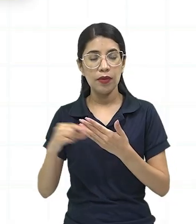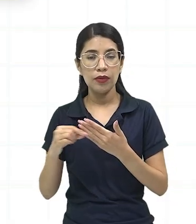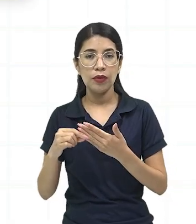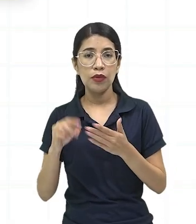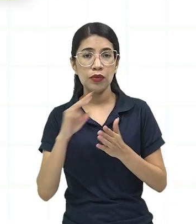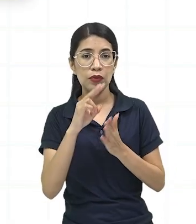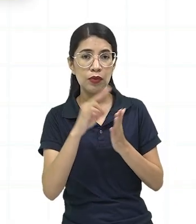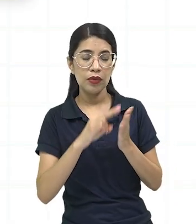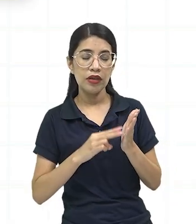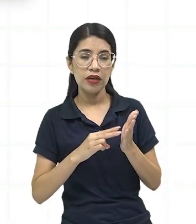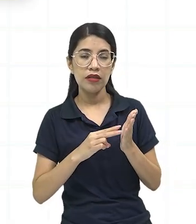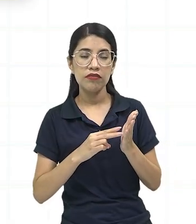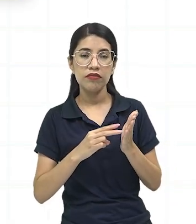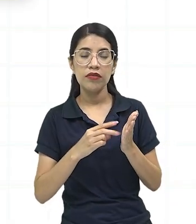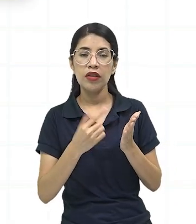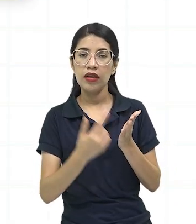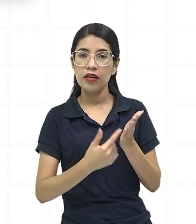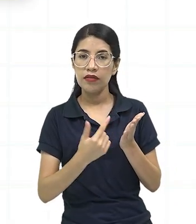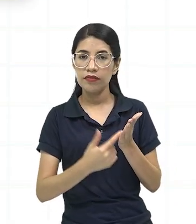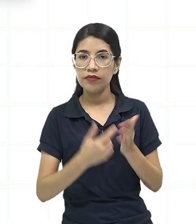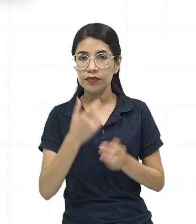Então, aqui nós temos